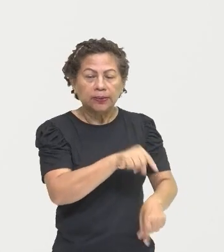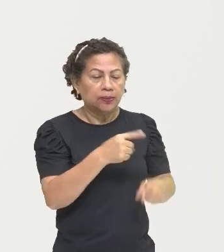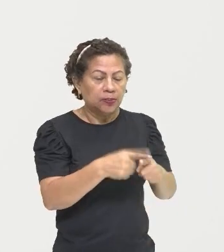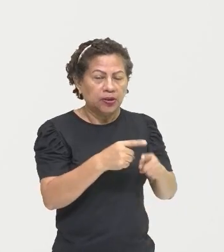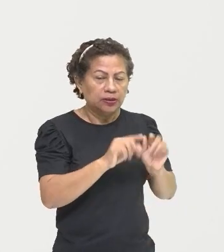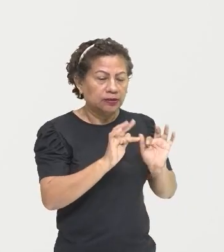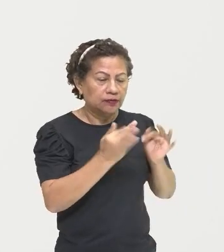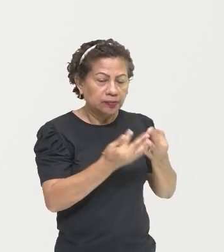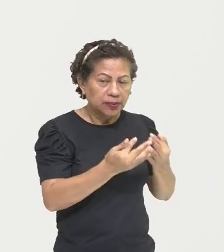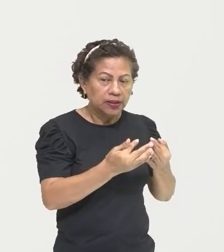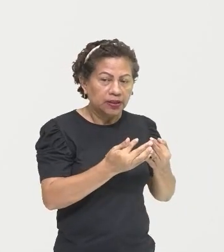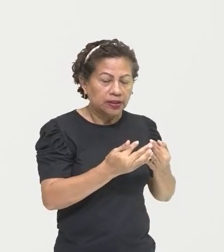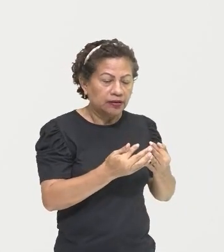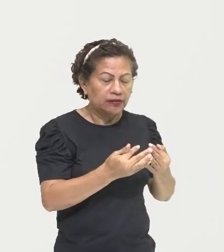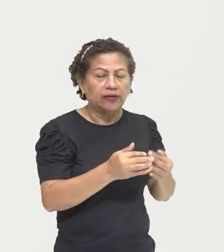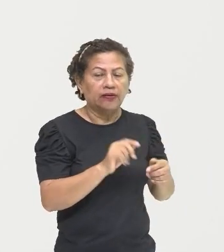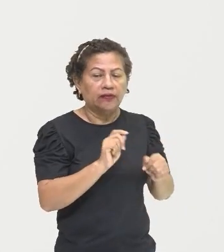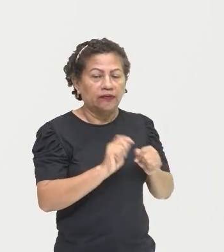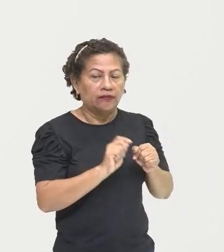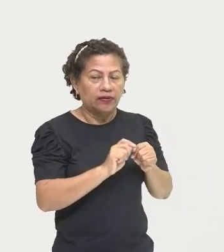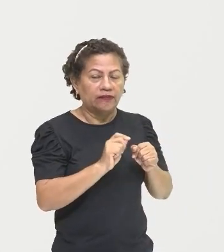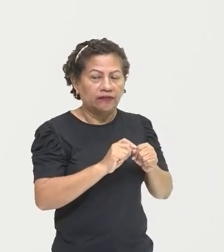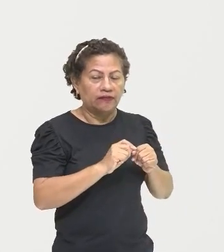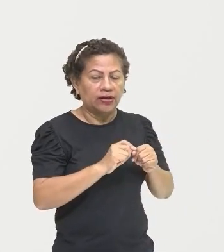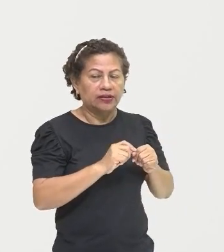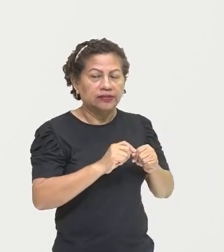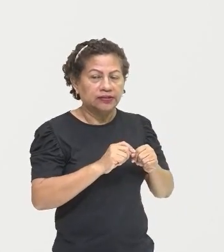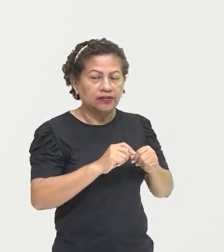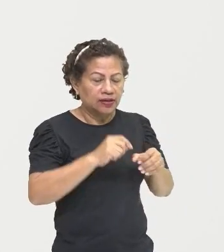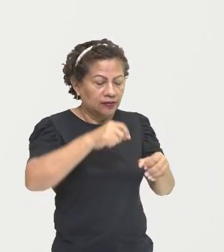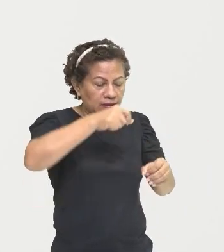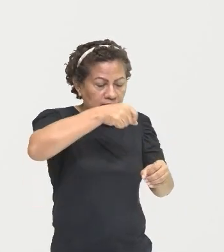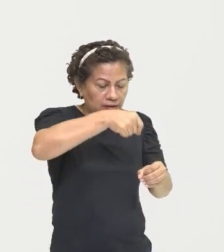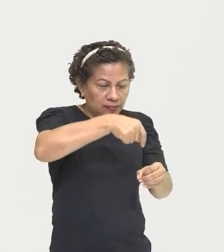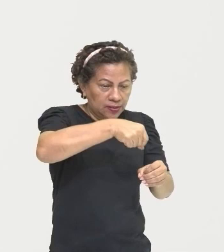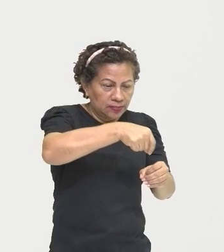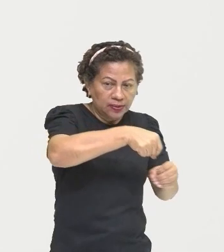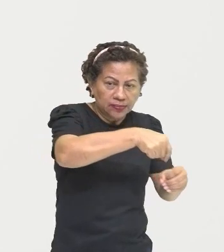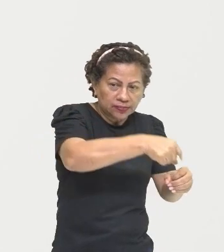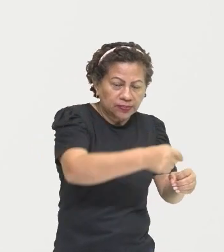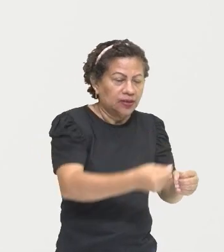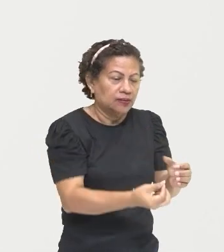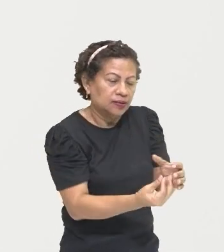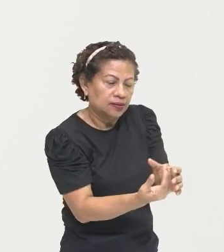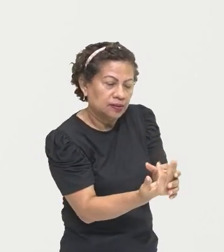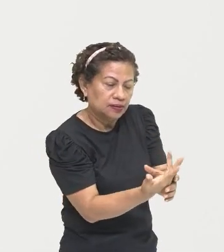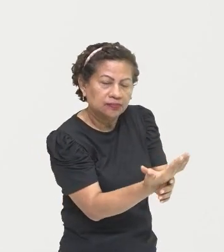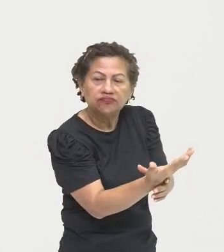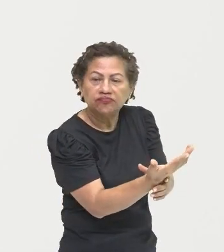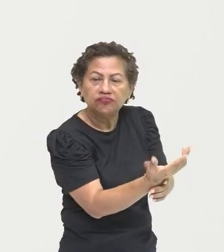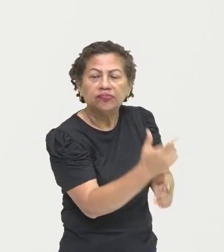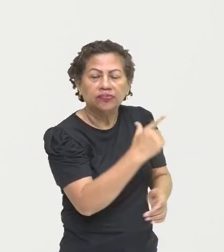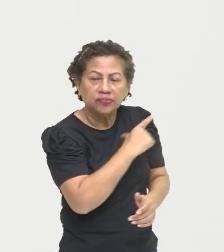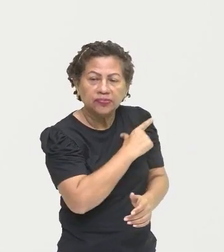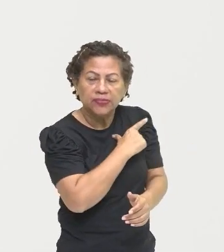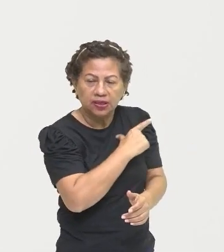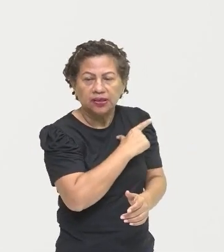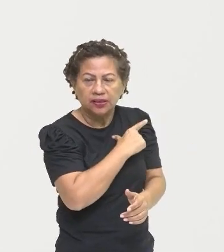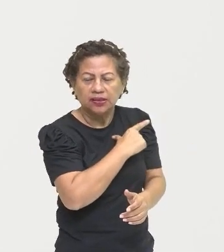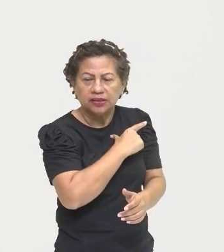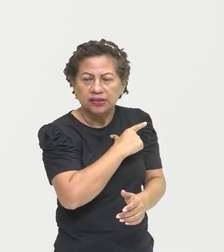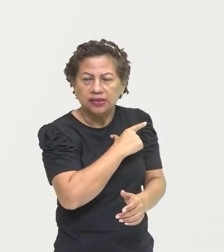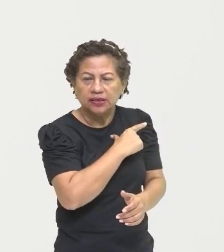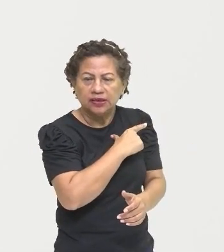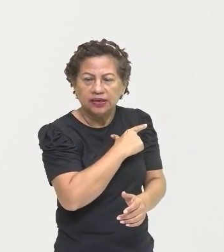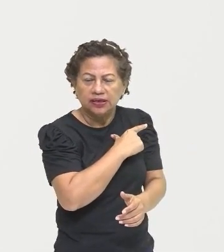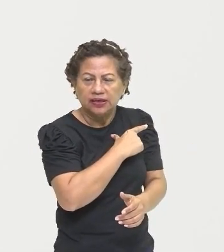uma forma que o homem do campo tem de fazer pressão ao Estado para que ele realize a principal